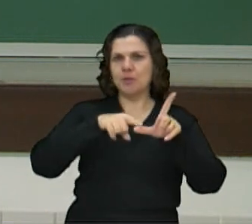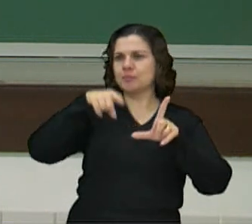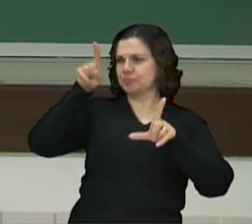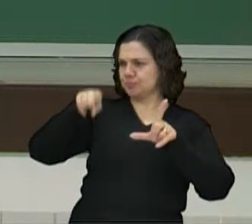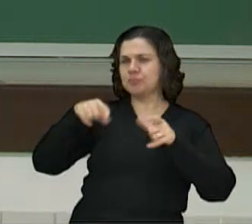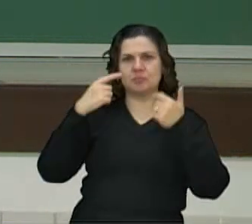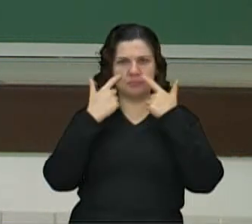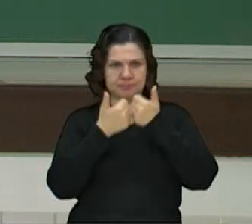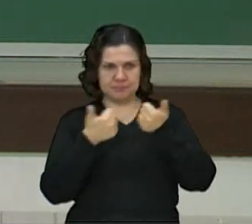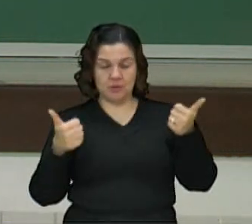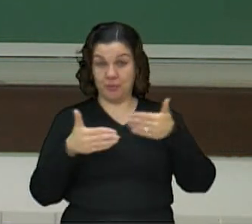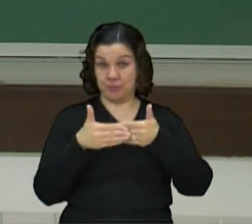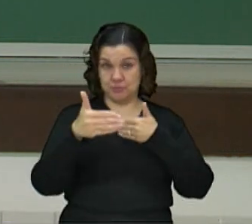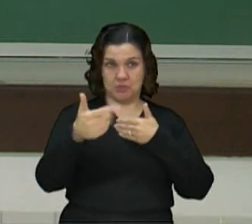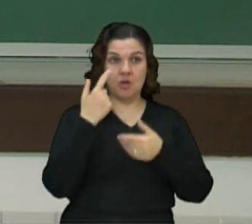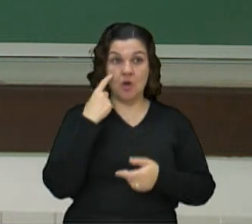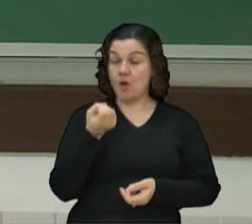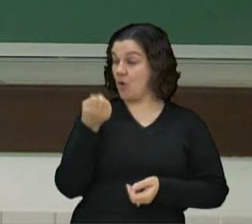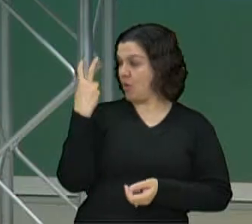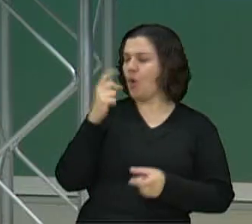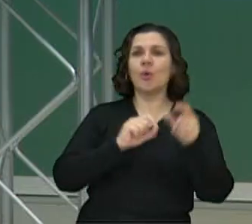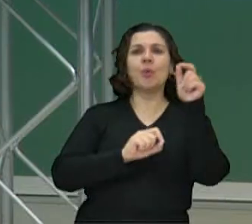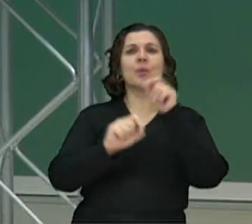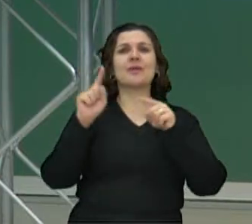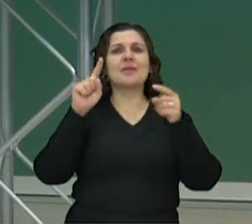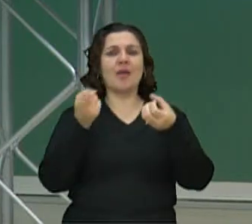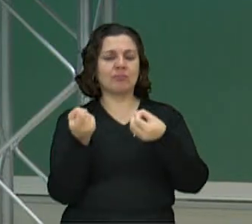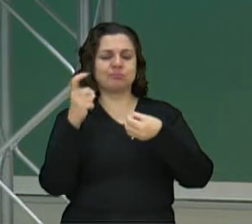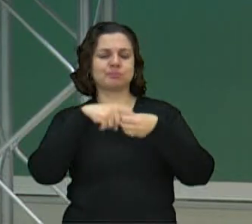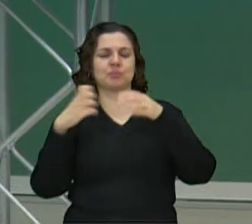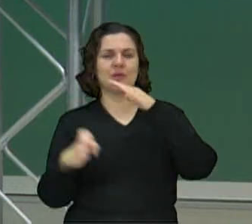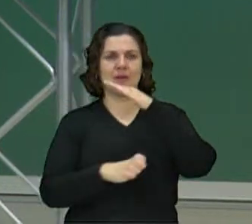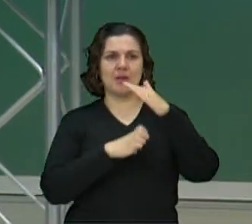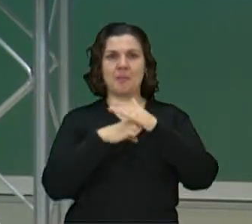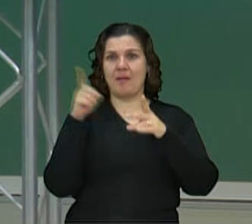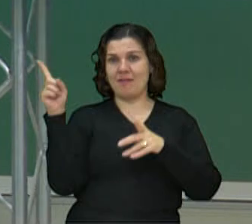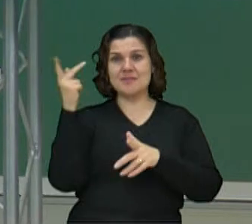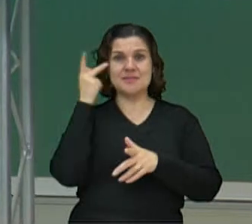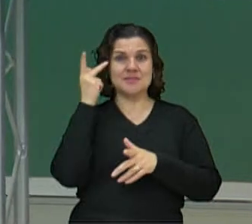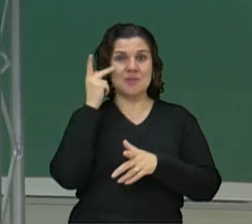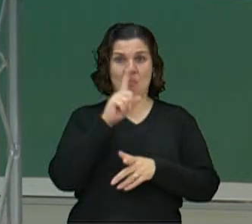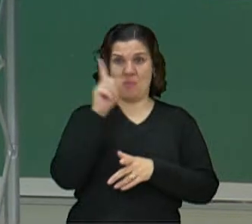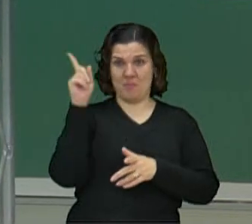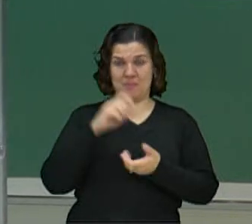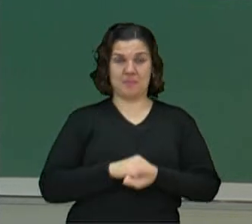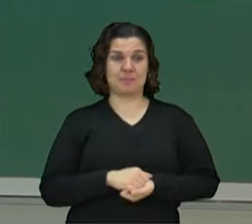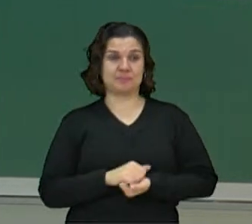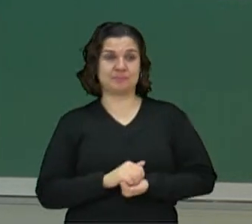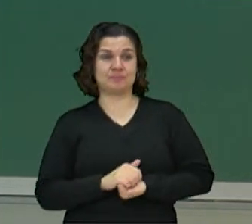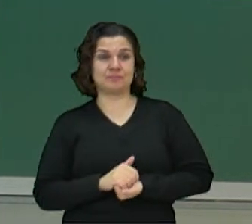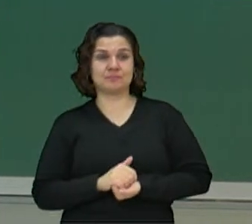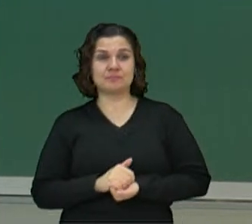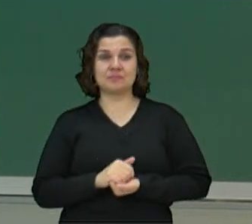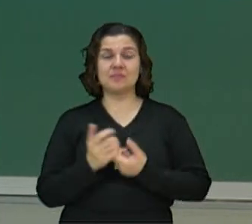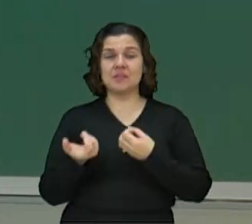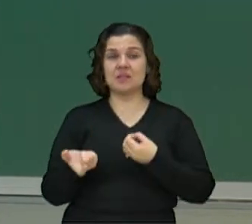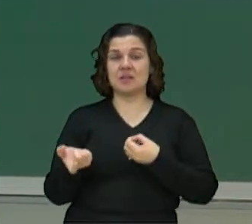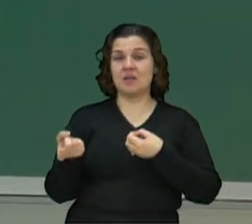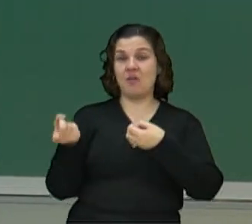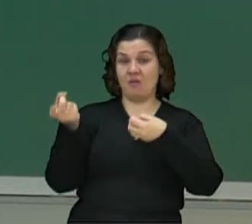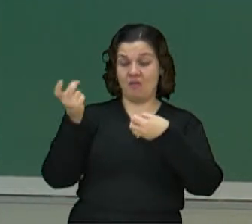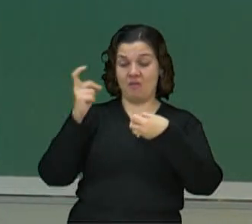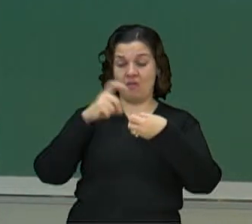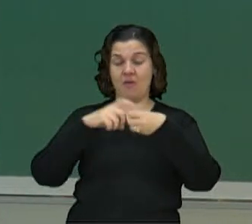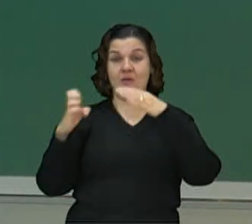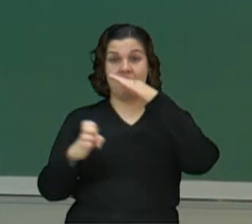menos aí? Continuando, aqui você tem uma imagem da Bolsa de Valores de São Paulo, que é uma imagem que